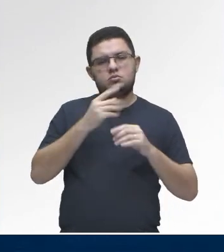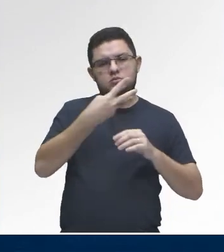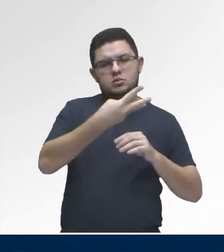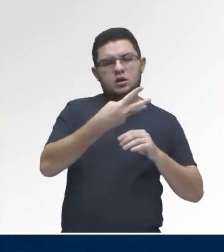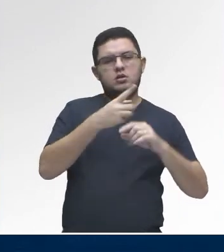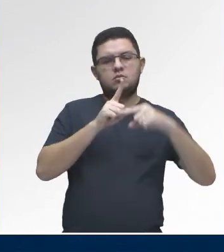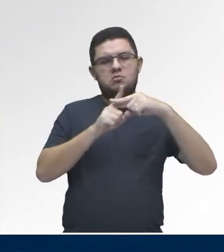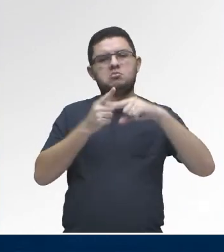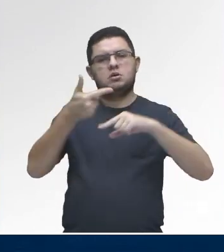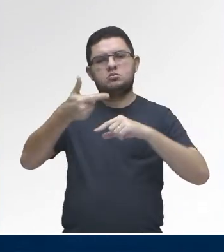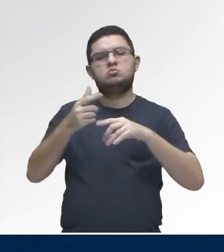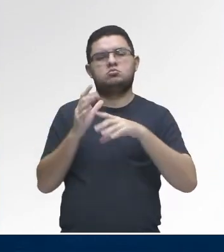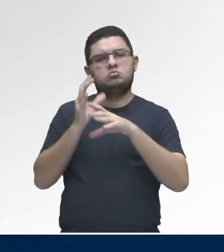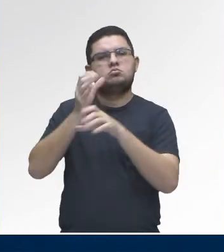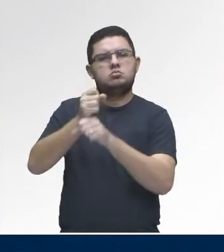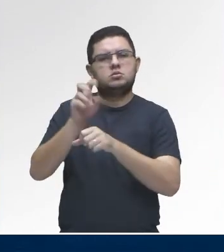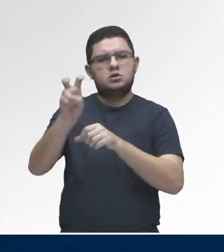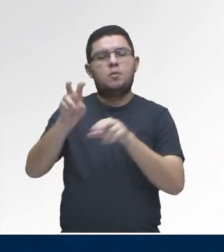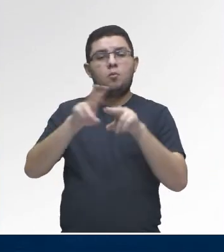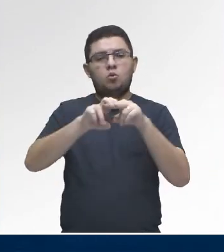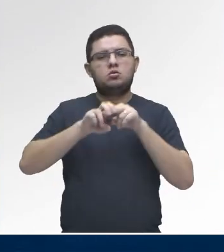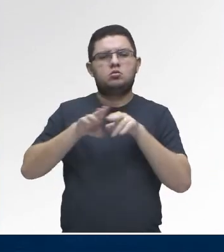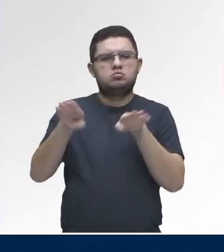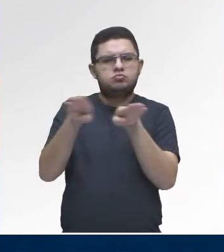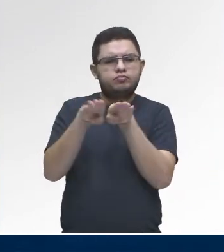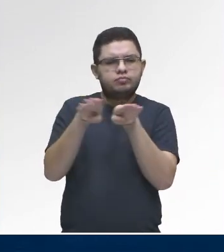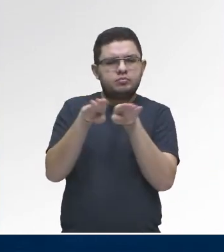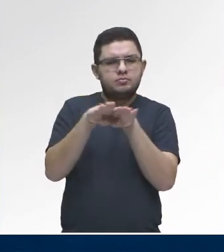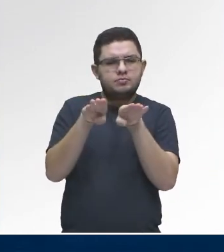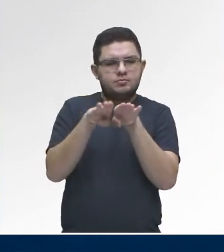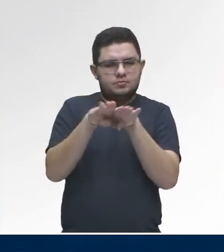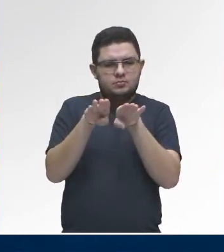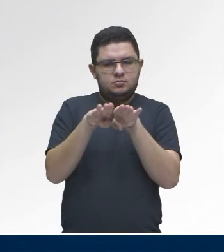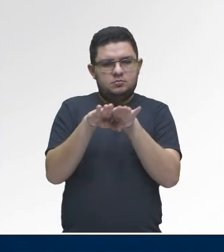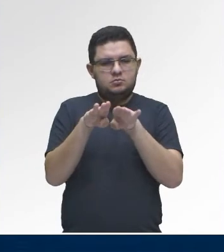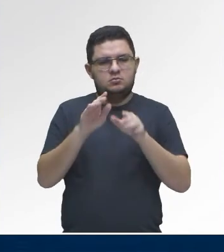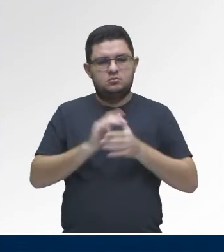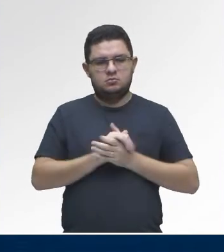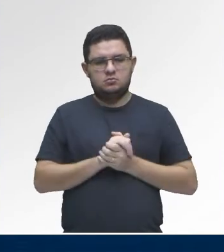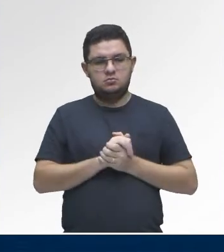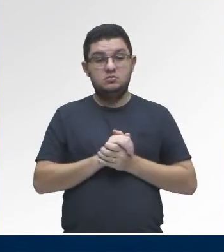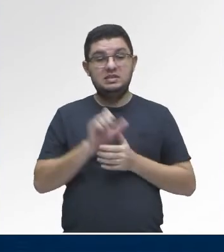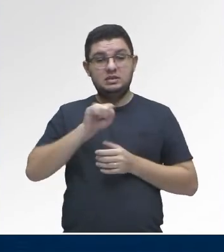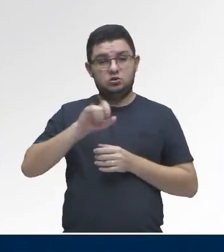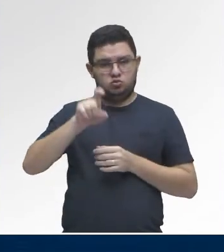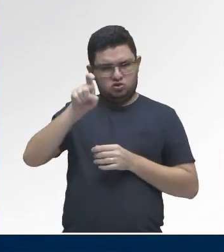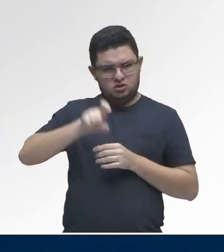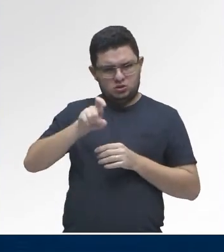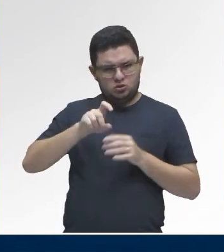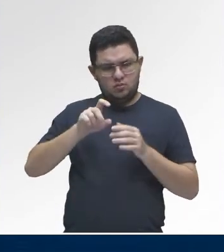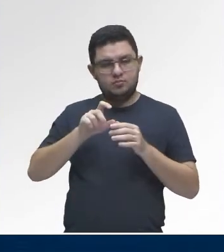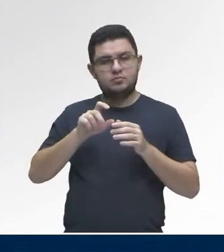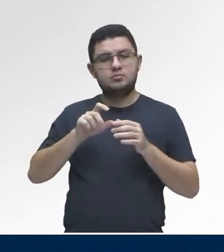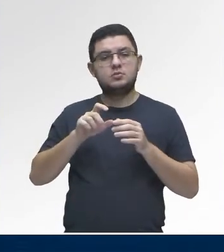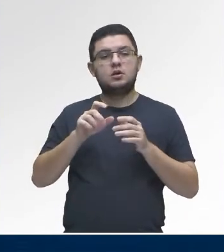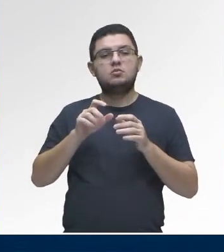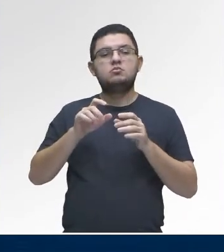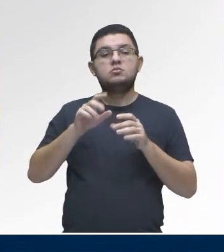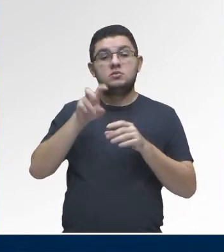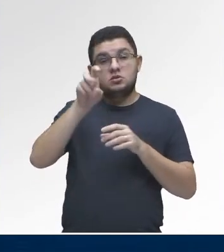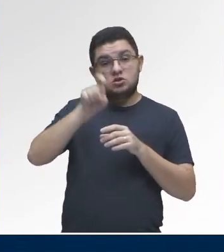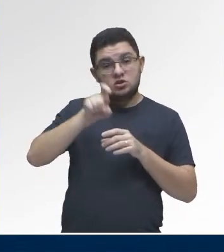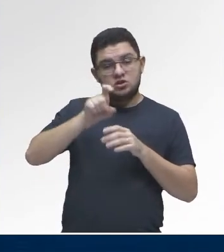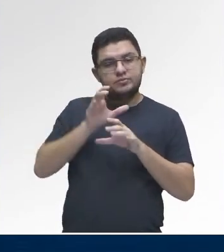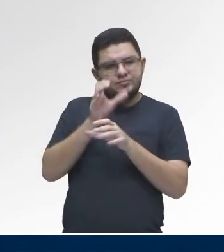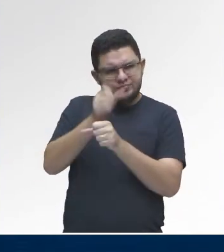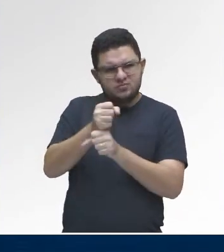Então, ela vai ser verdadeira se o x for igual a 3. Só se o x for igual a 3.